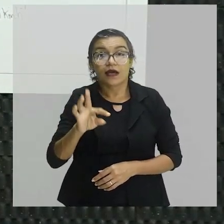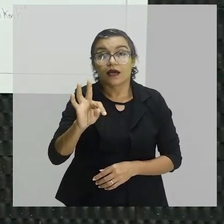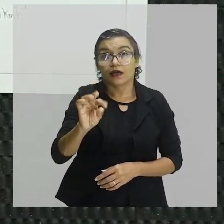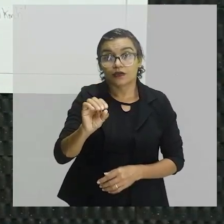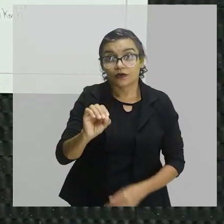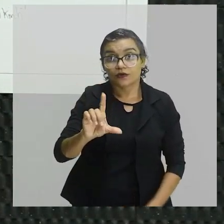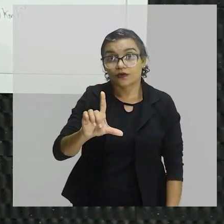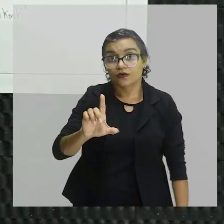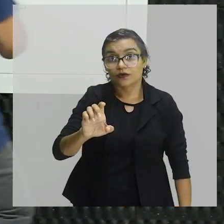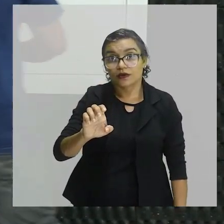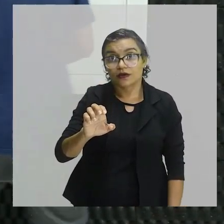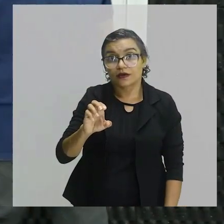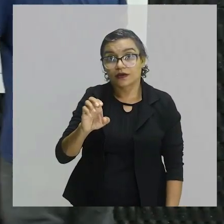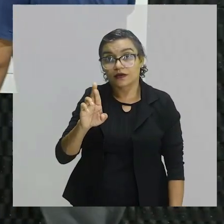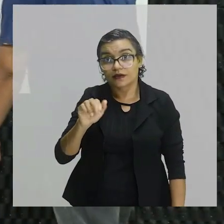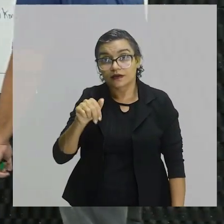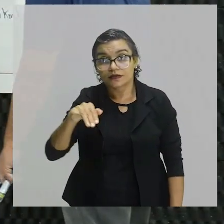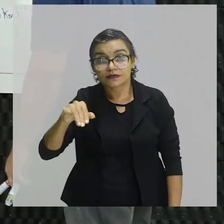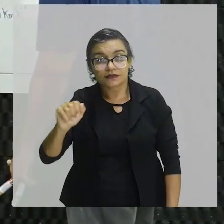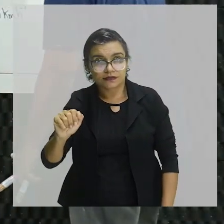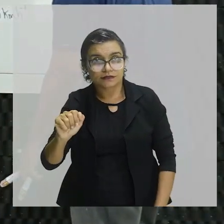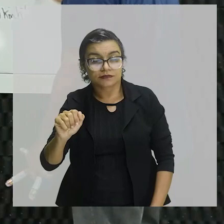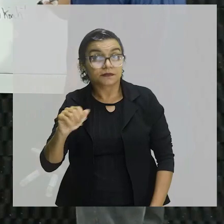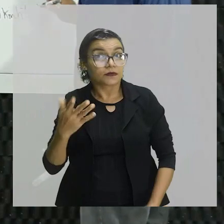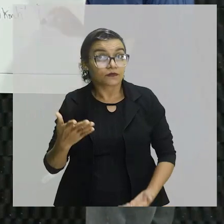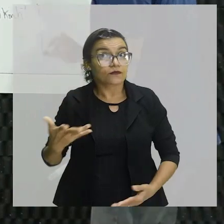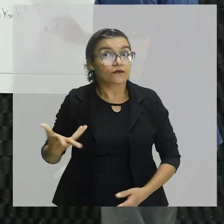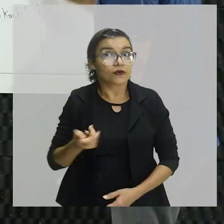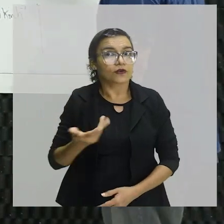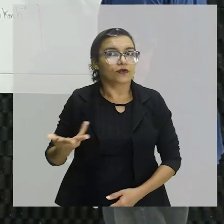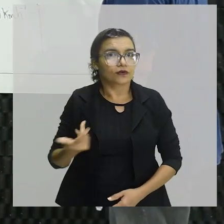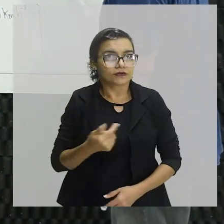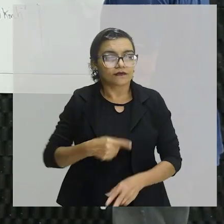Então, né, a velocidade